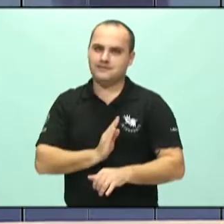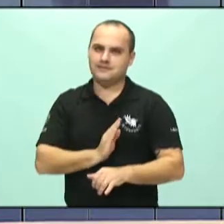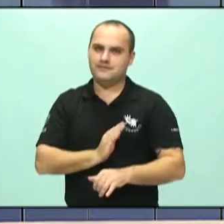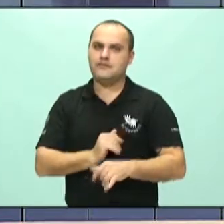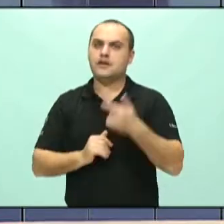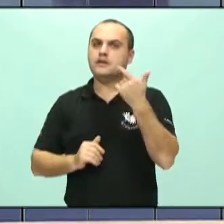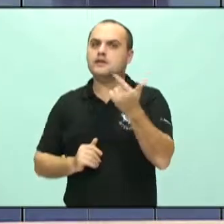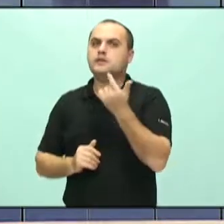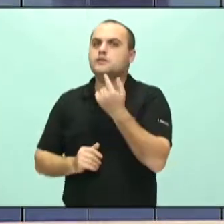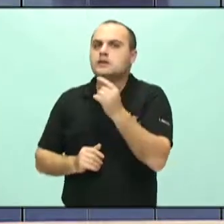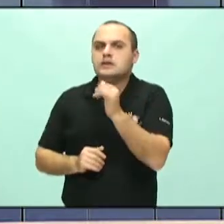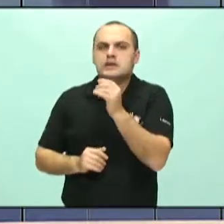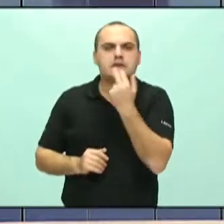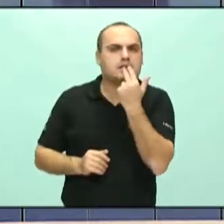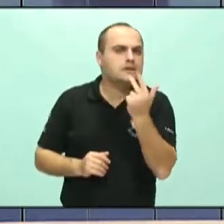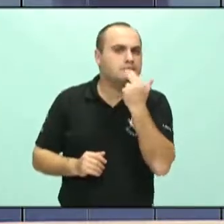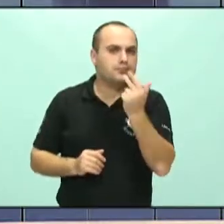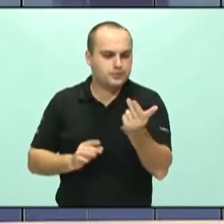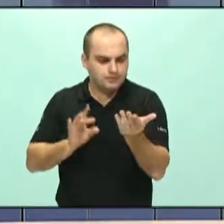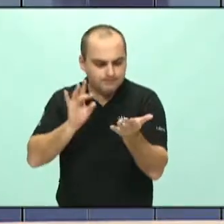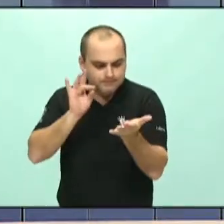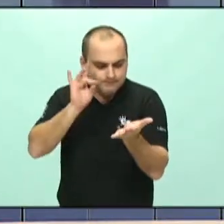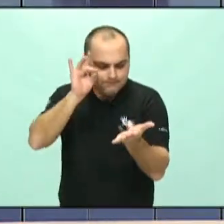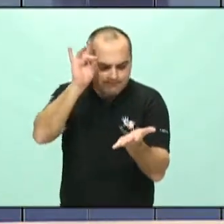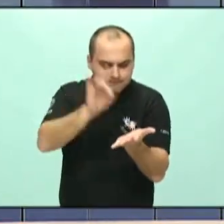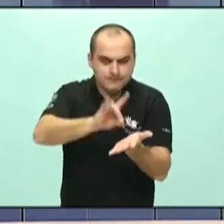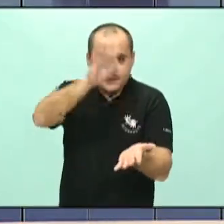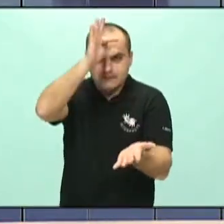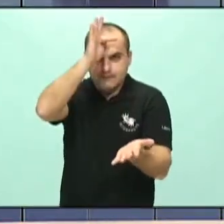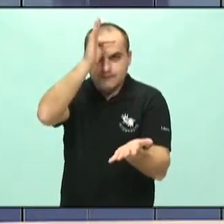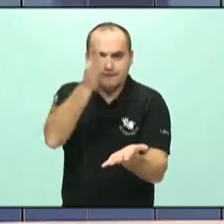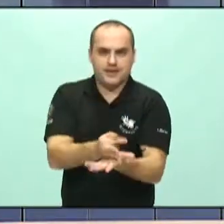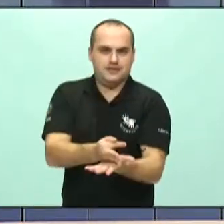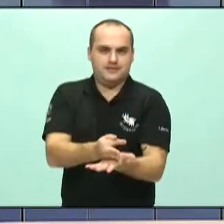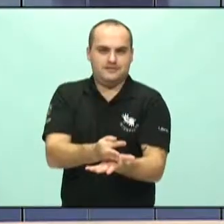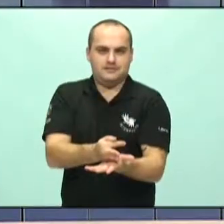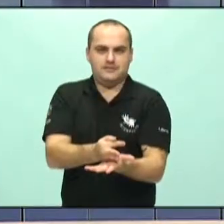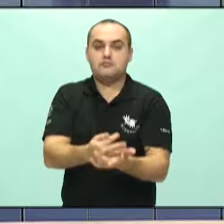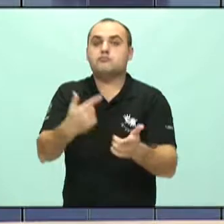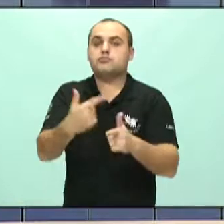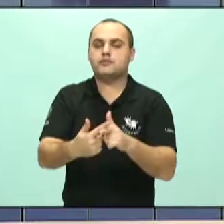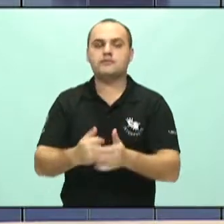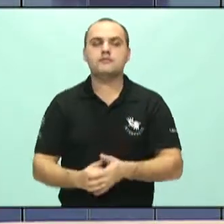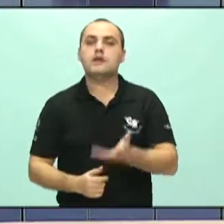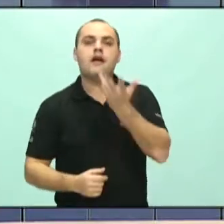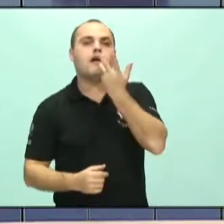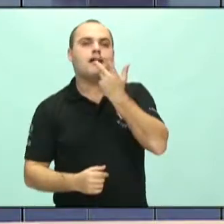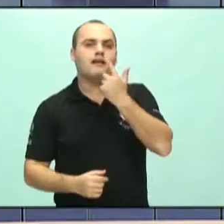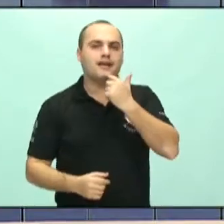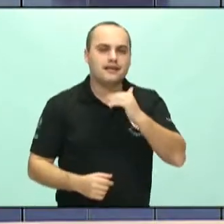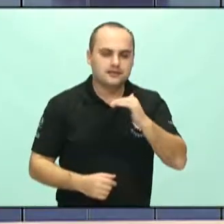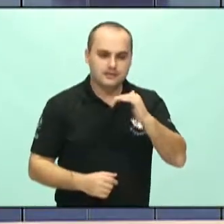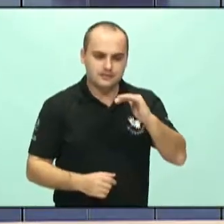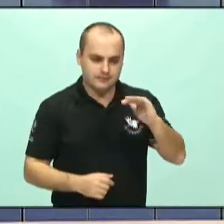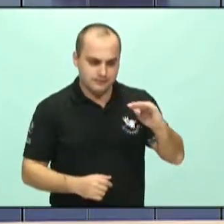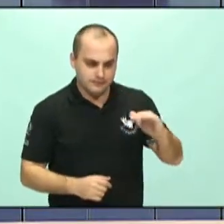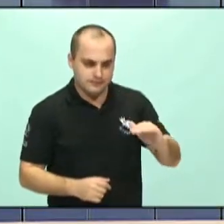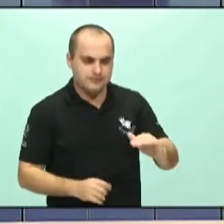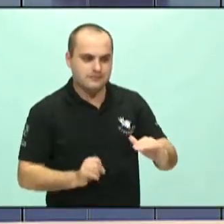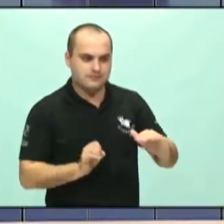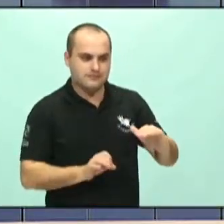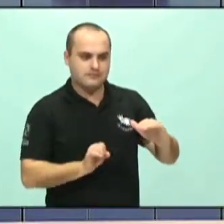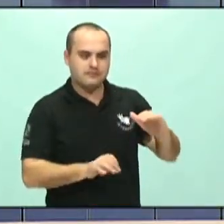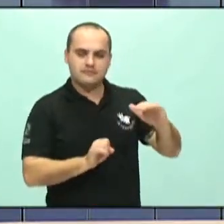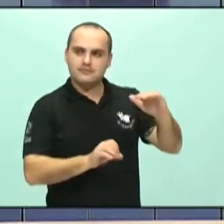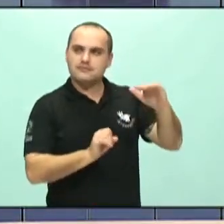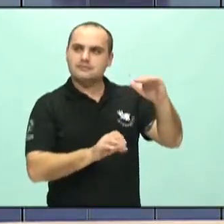forma fidedigna, para que o nosso adolescente, para que nossa criança, realmente ele cresça sentindo